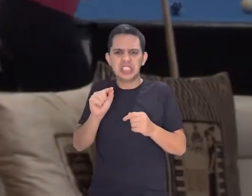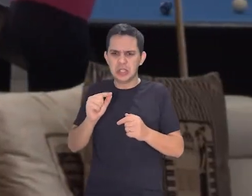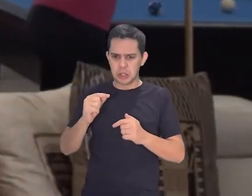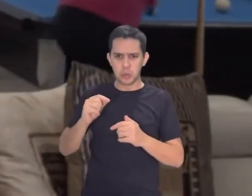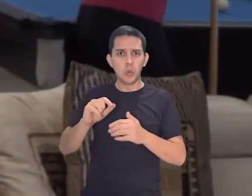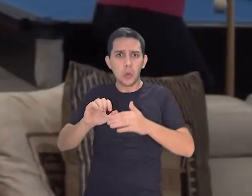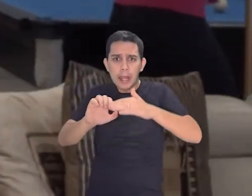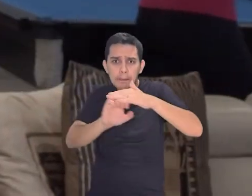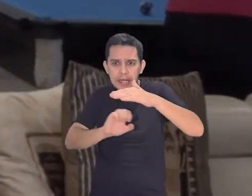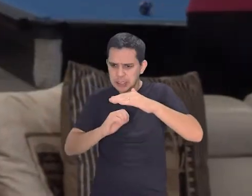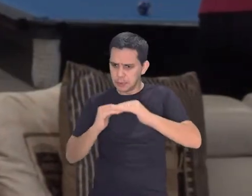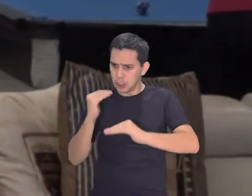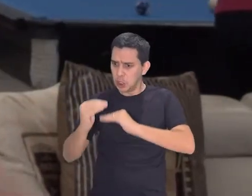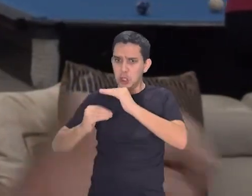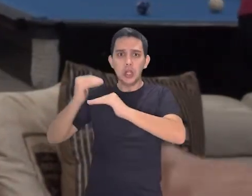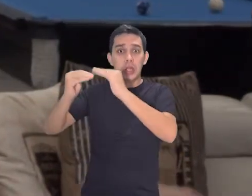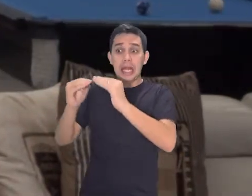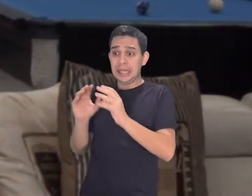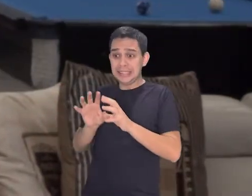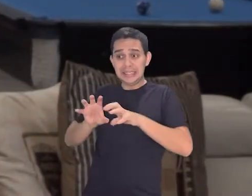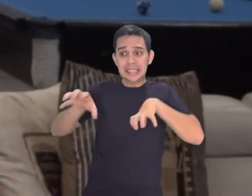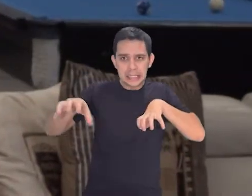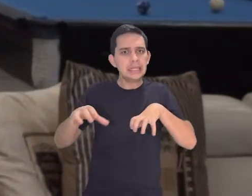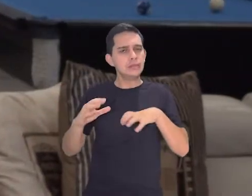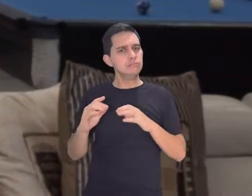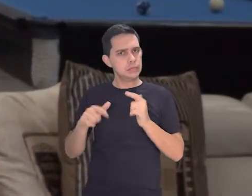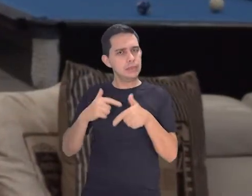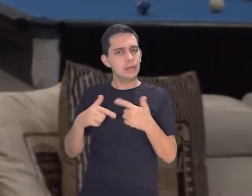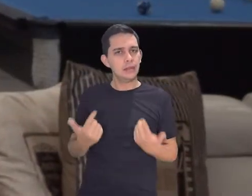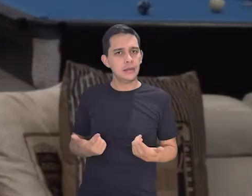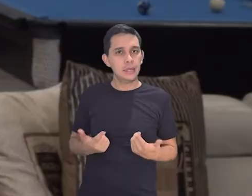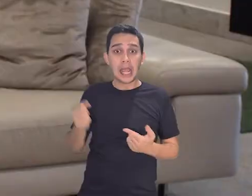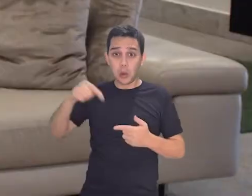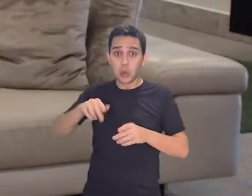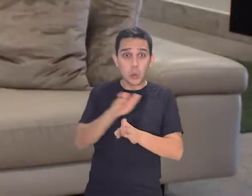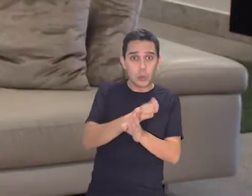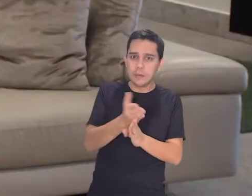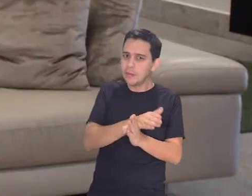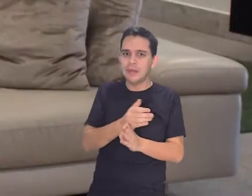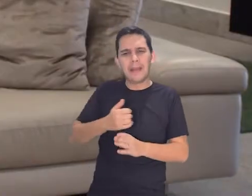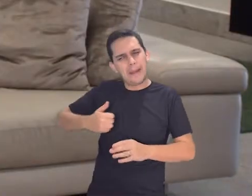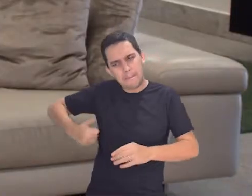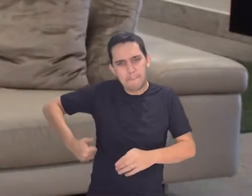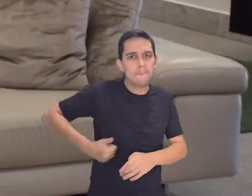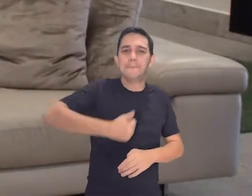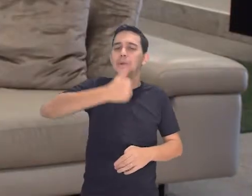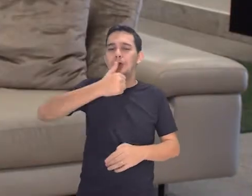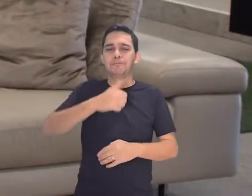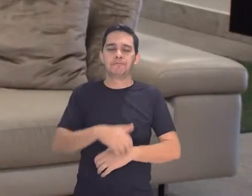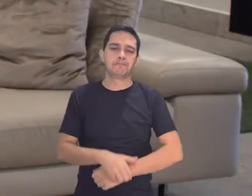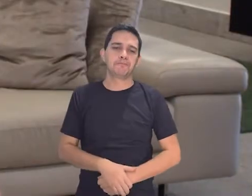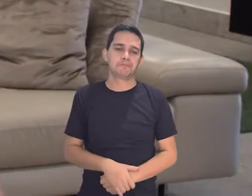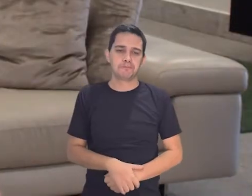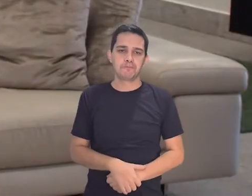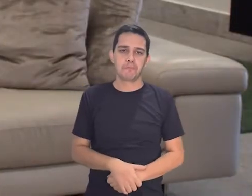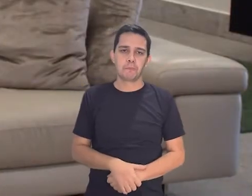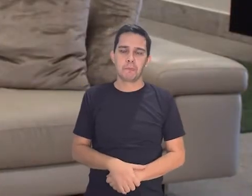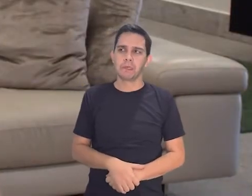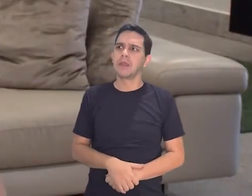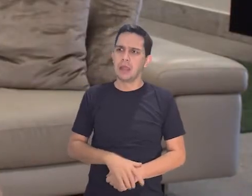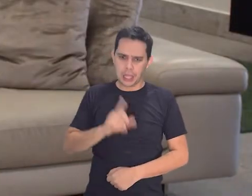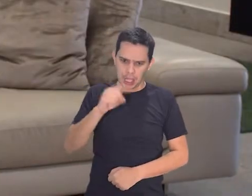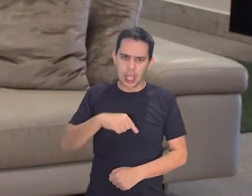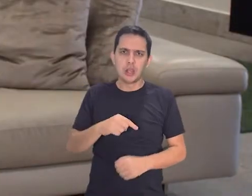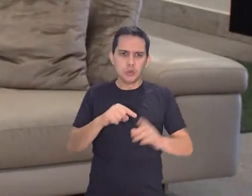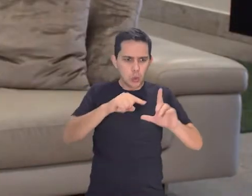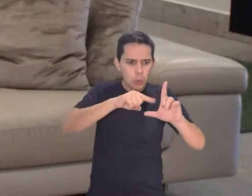é que com o híbrido os resultados sejam de mais excelência. O nosso número melhorou, a produtividade do time melhorou